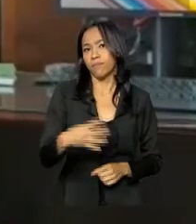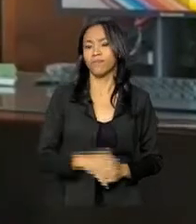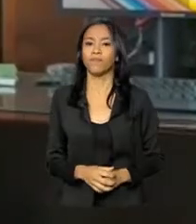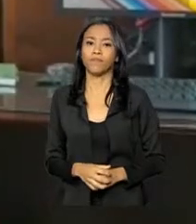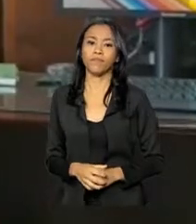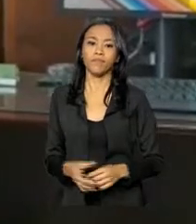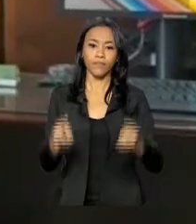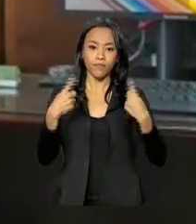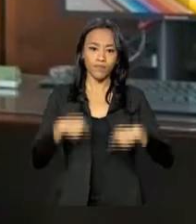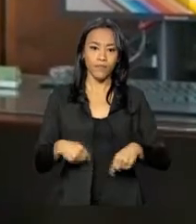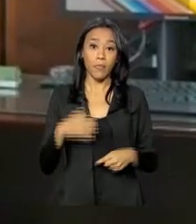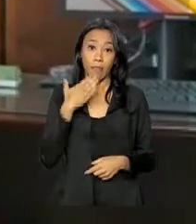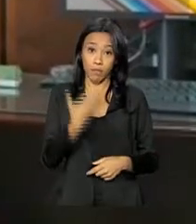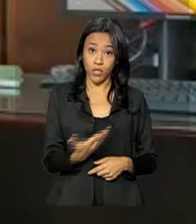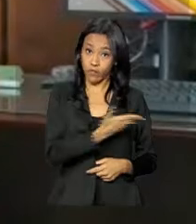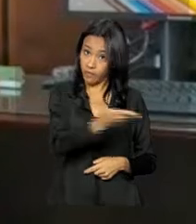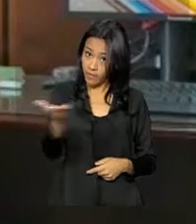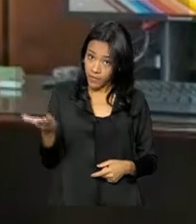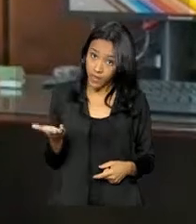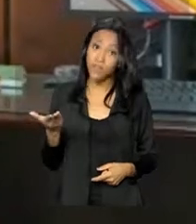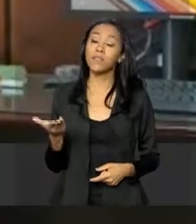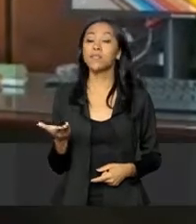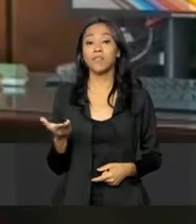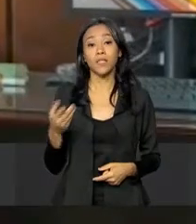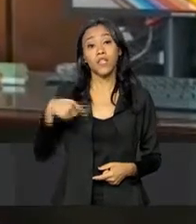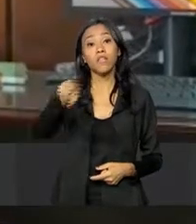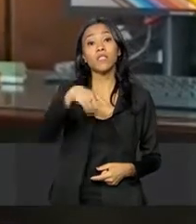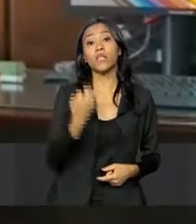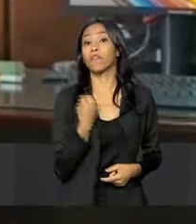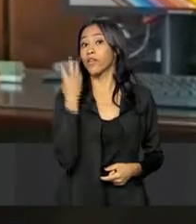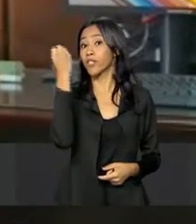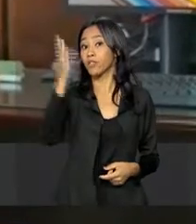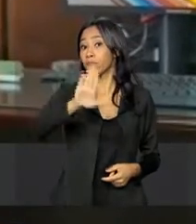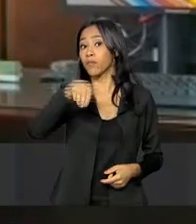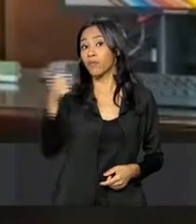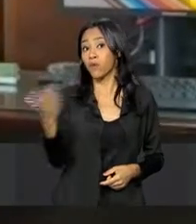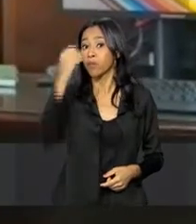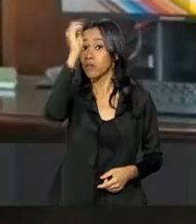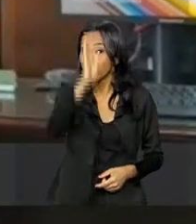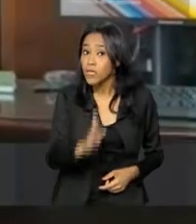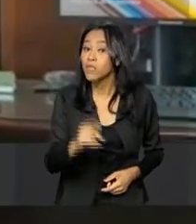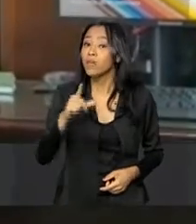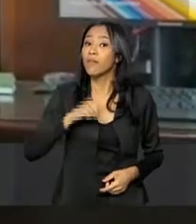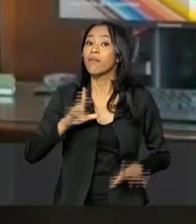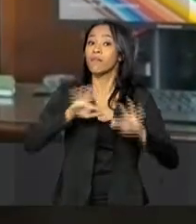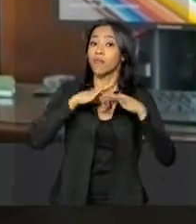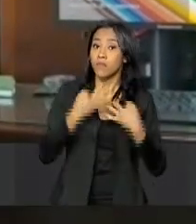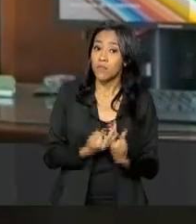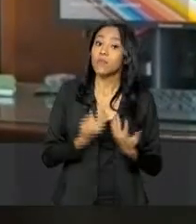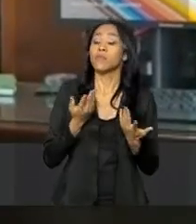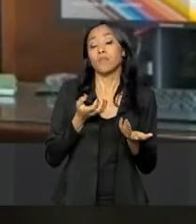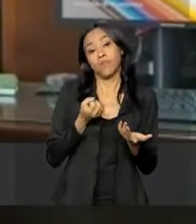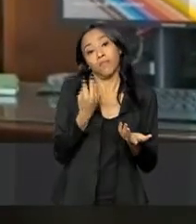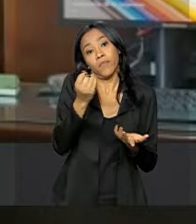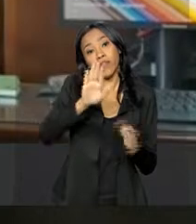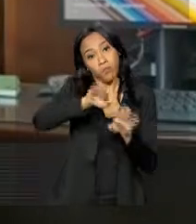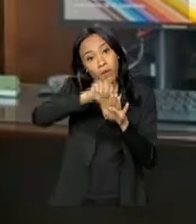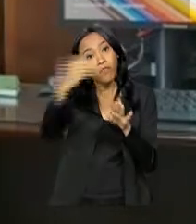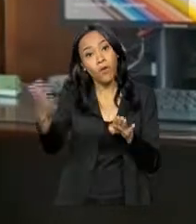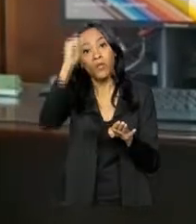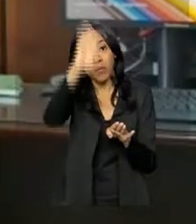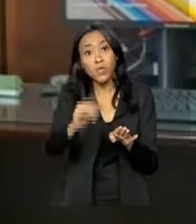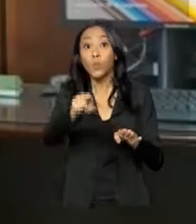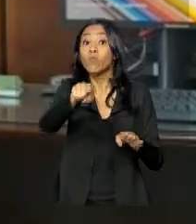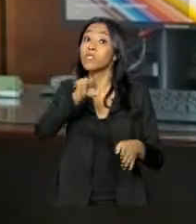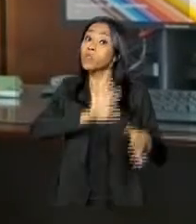1984. Eu gostaria de pedir a você, produtor, a você que está viajando para o exterior, ou quem tem parente que viaja para o exterior, que tome o máximo